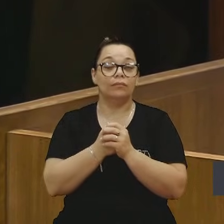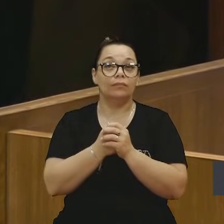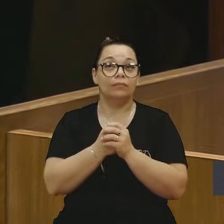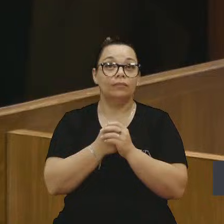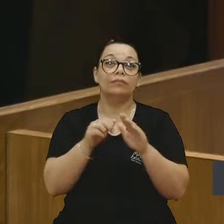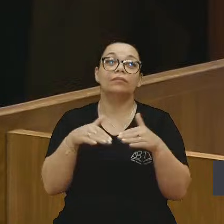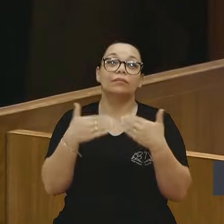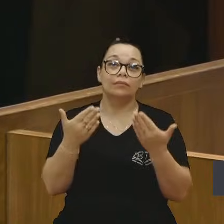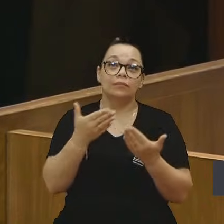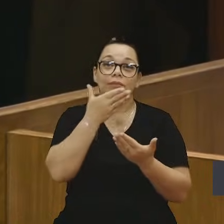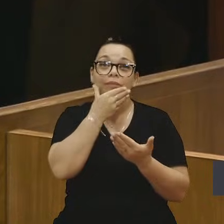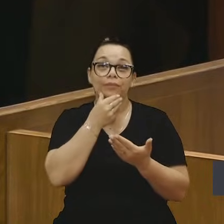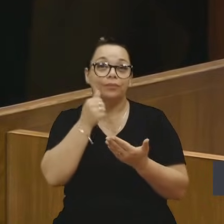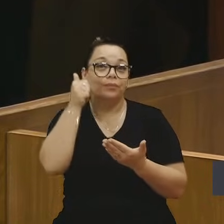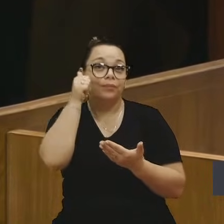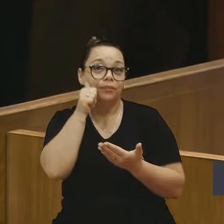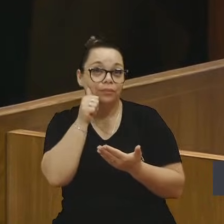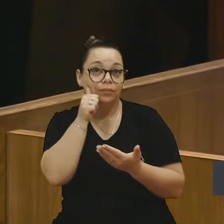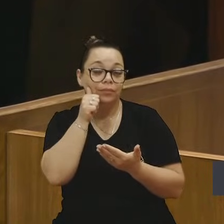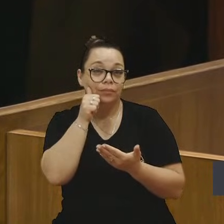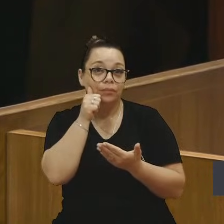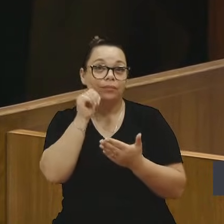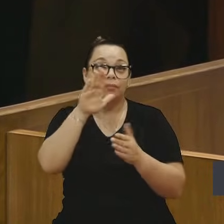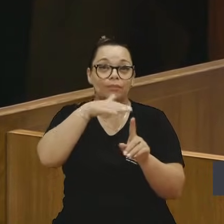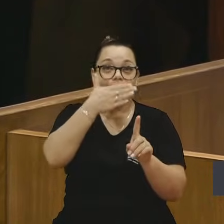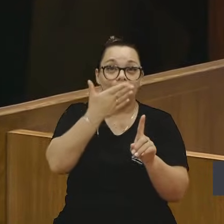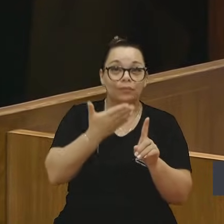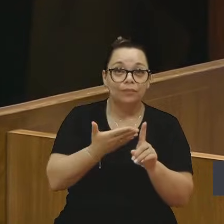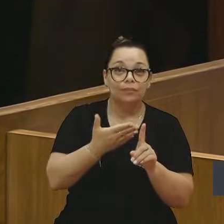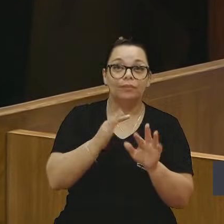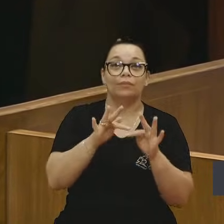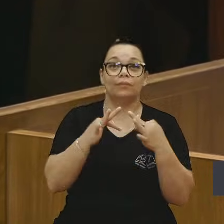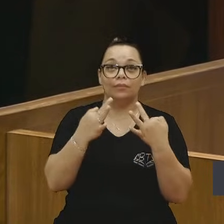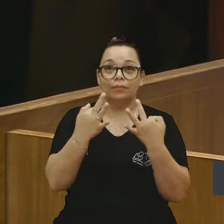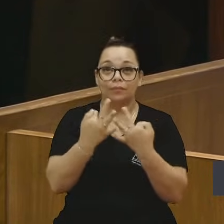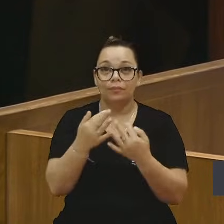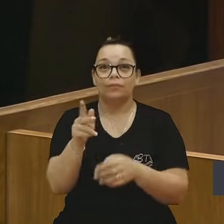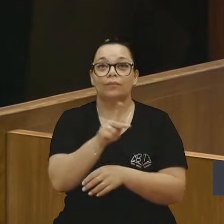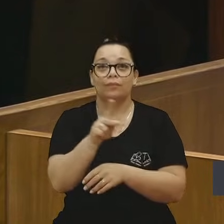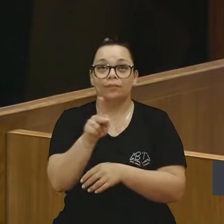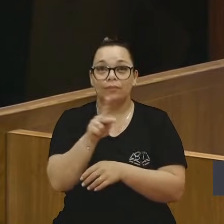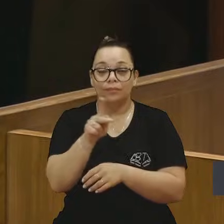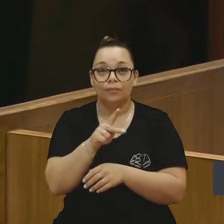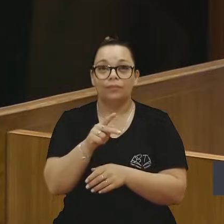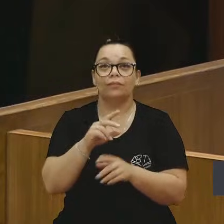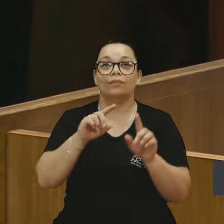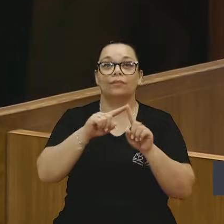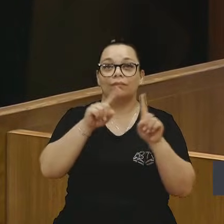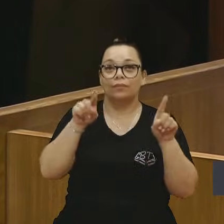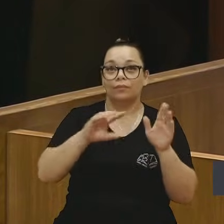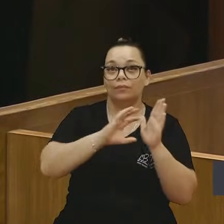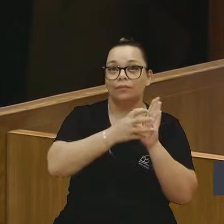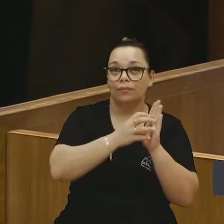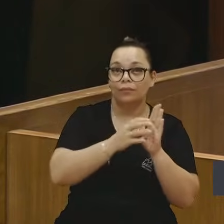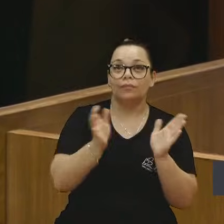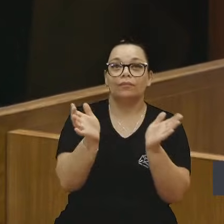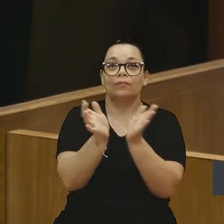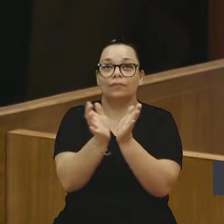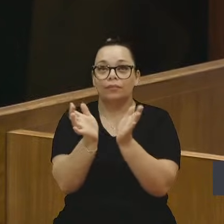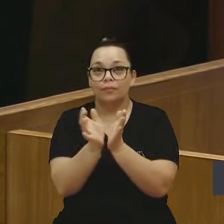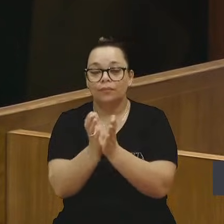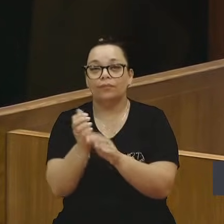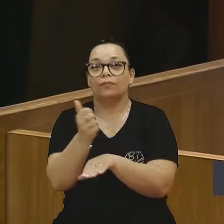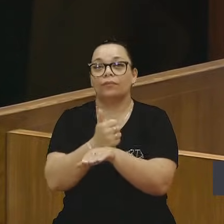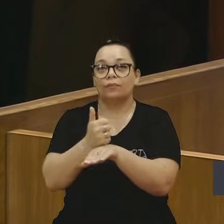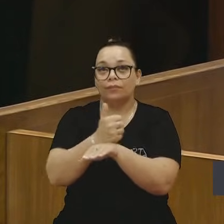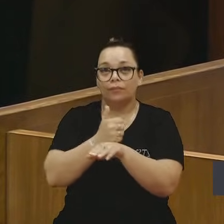Então, senhoras e senhores, divido essa homenagem com os familiares, professores, servidores, colegas, profissionais